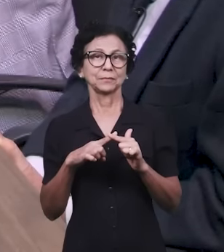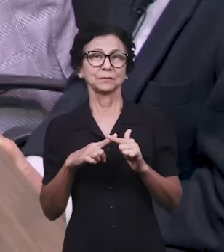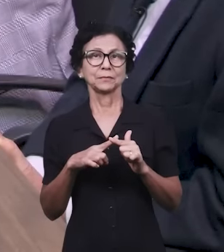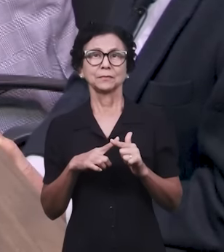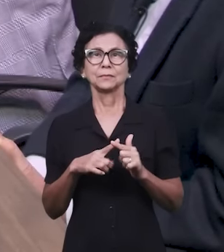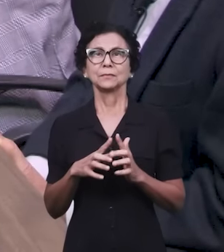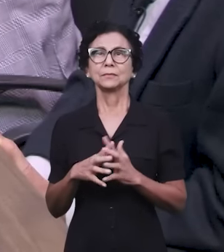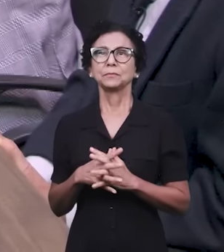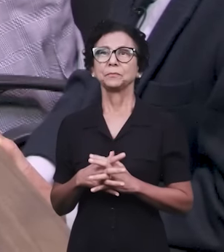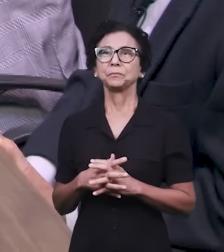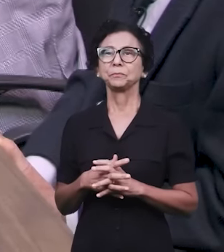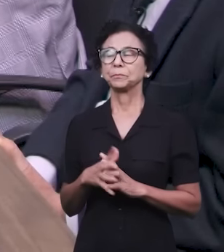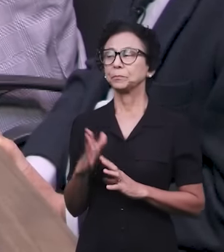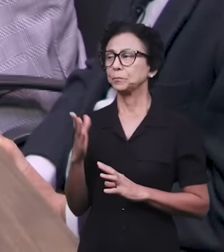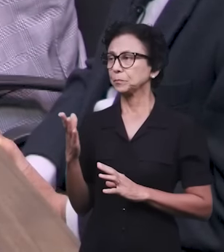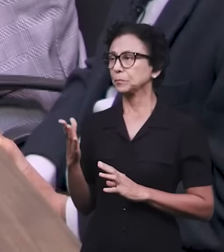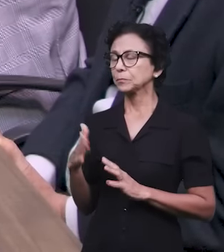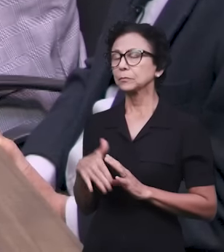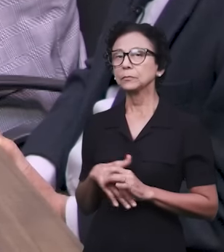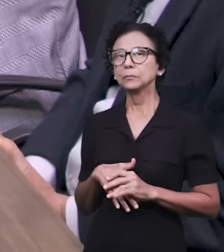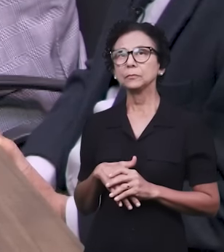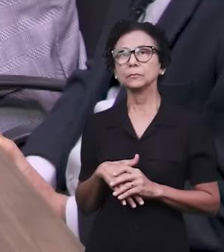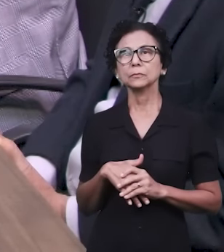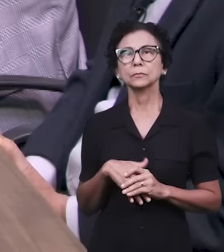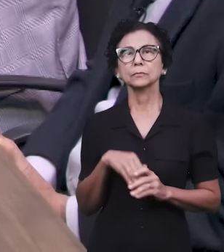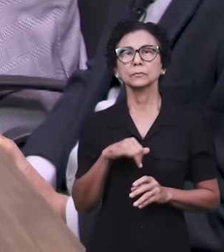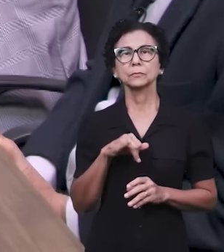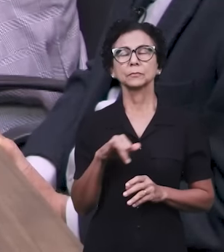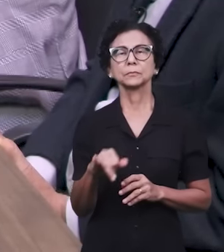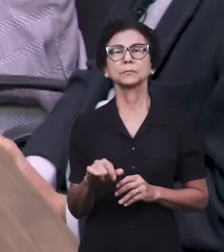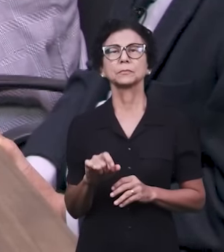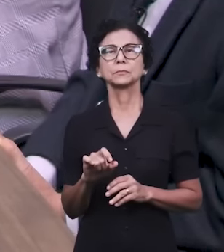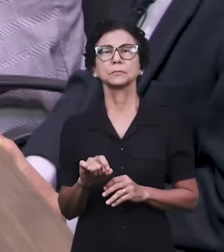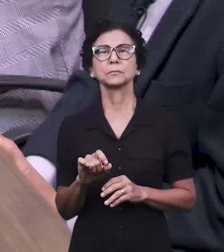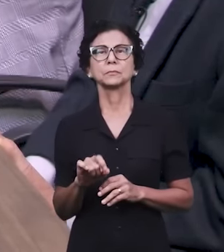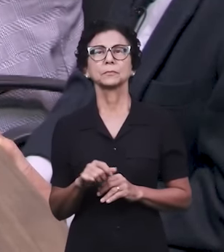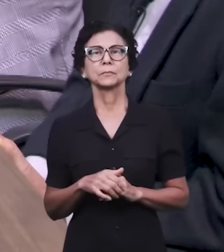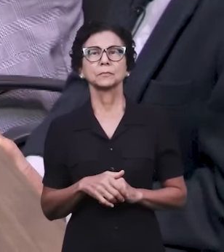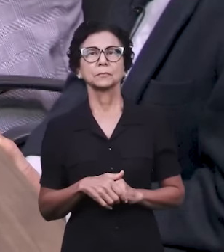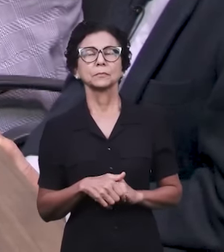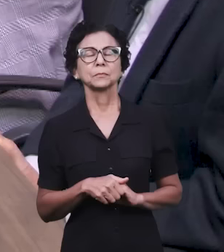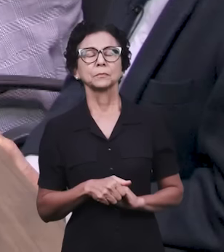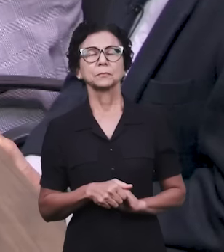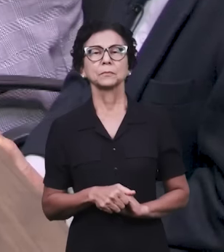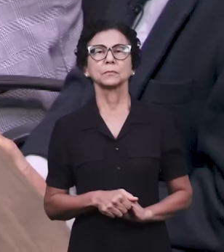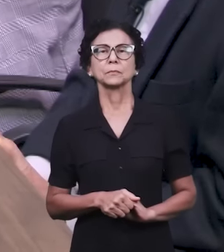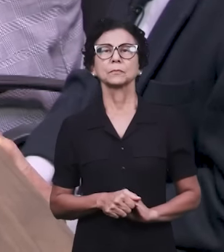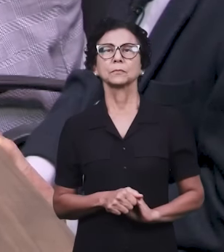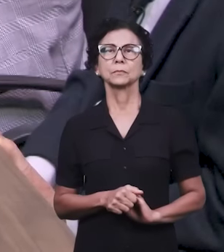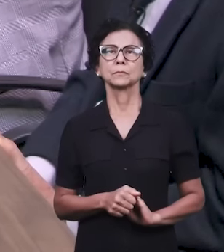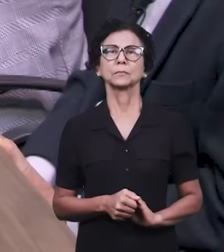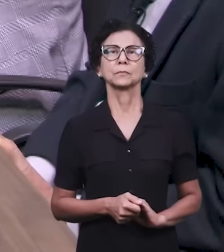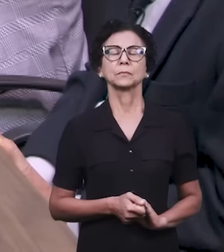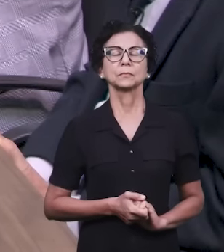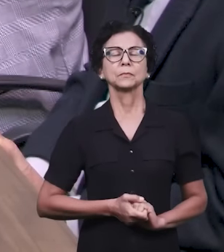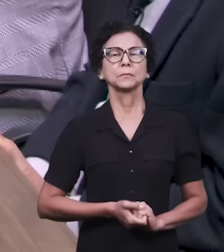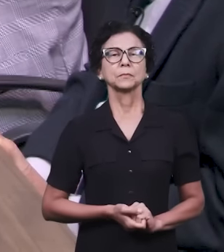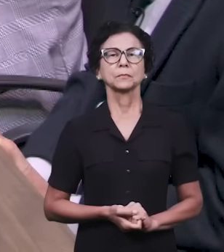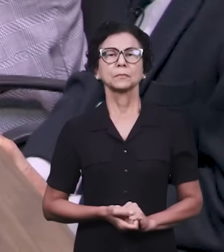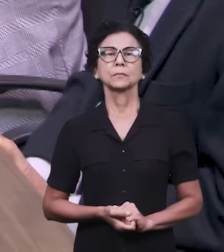quer fazer? Só dizer que a igreja é uma igreja séria, dito por nós mesmos, aquilo que o Amadeu bem disse,